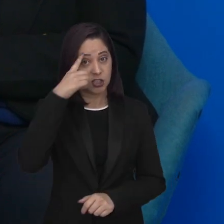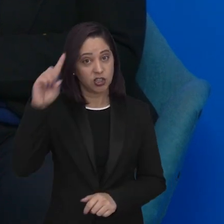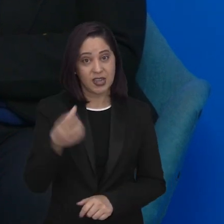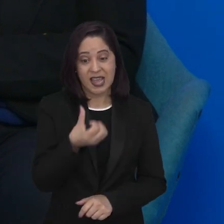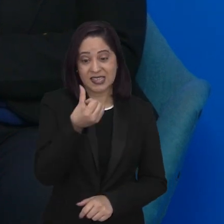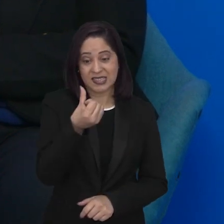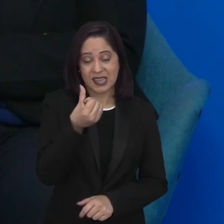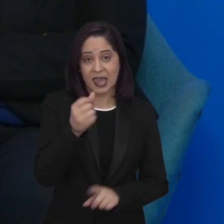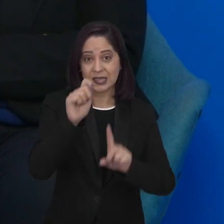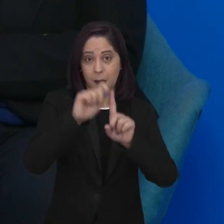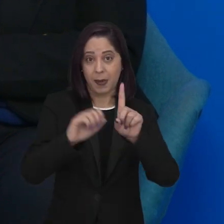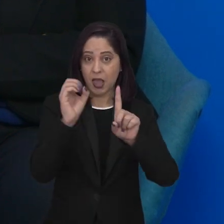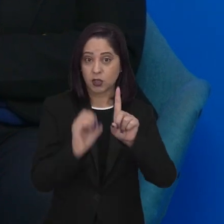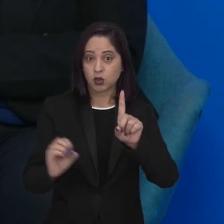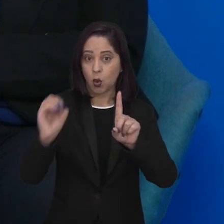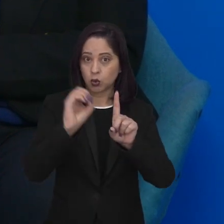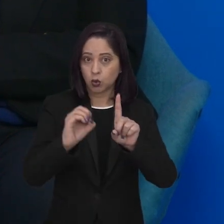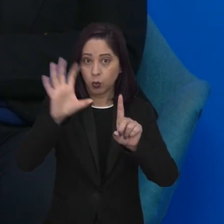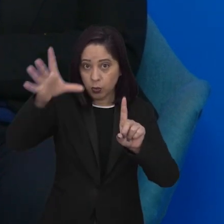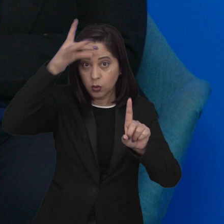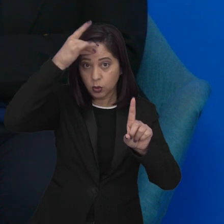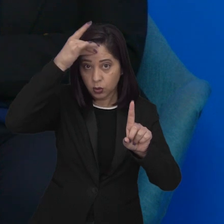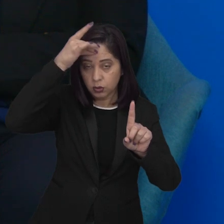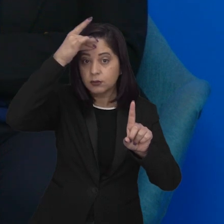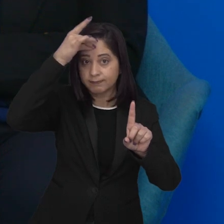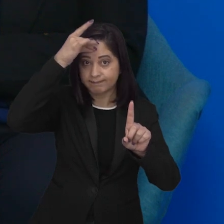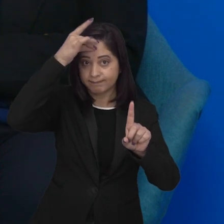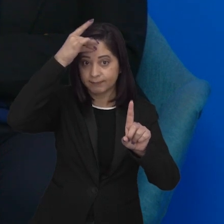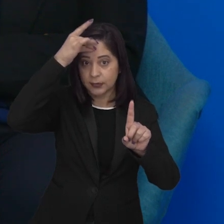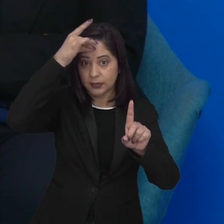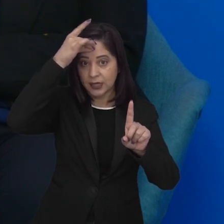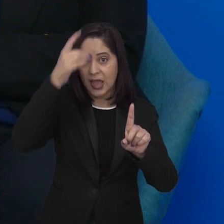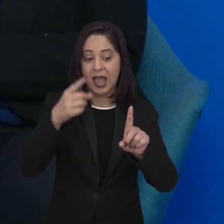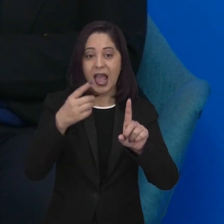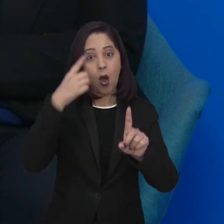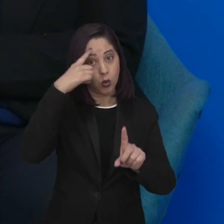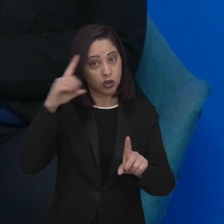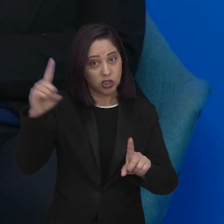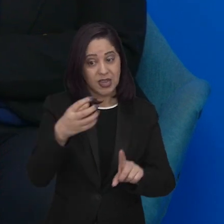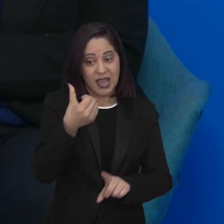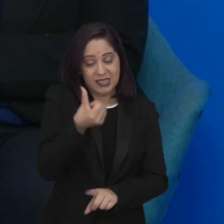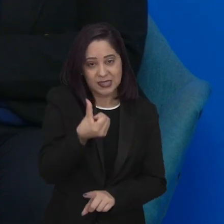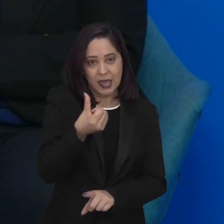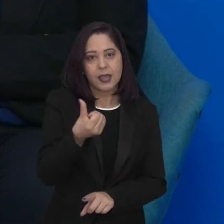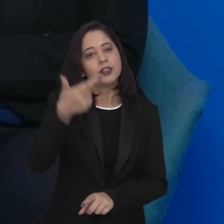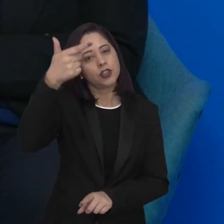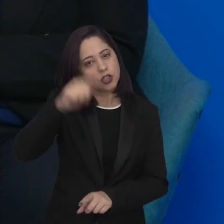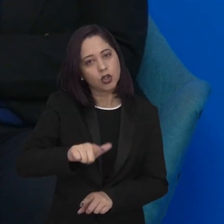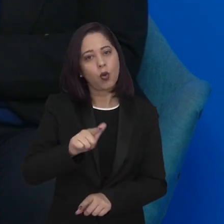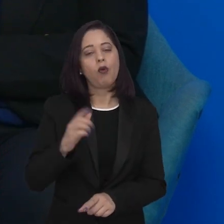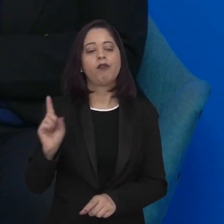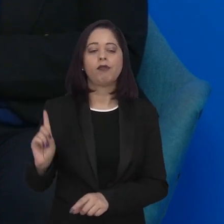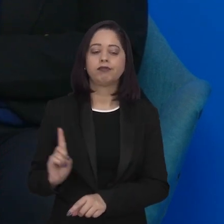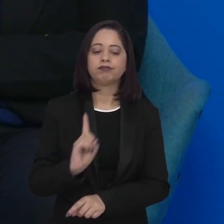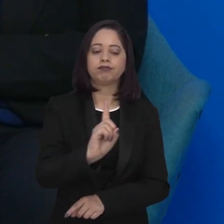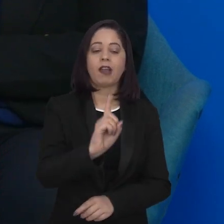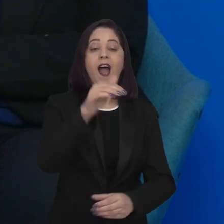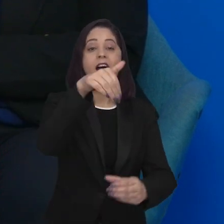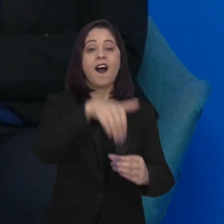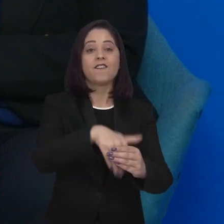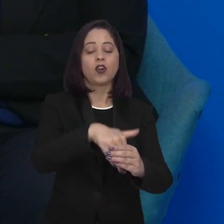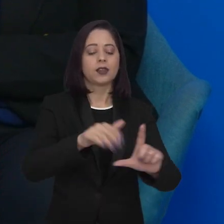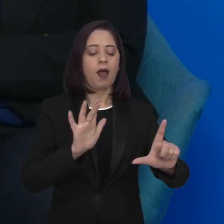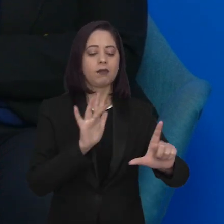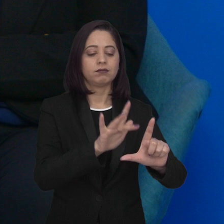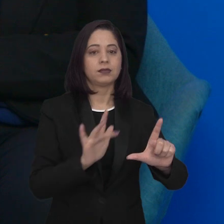dia 6 de outubro, guardem bem essa data, viu? Nesse dia, nós vamos mais uma vez às urnas,